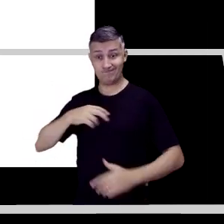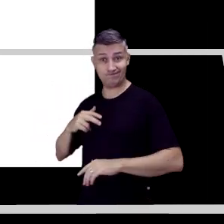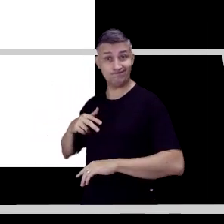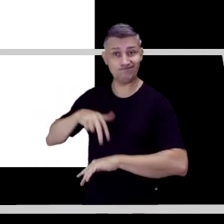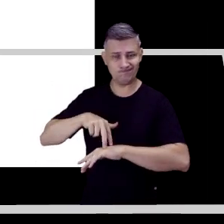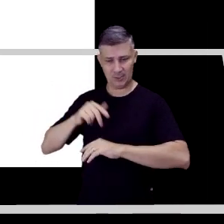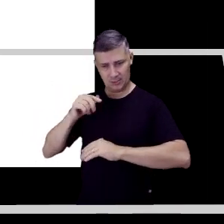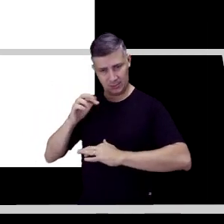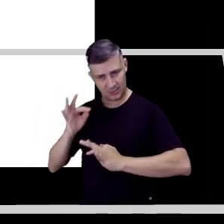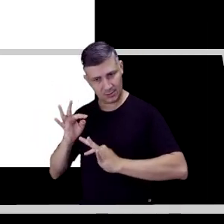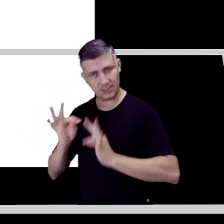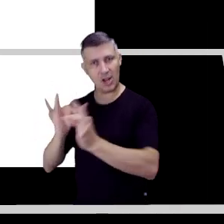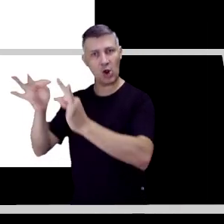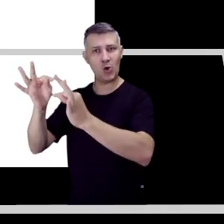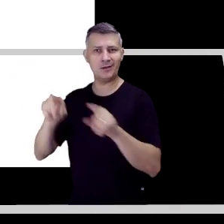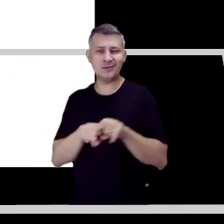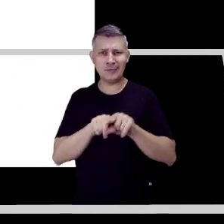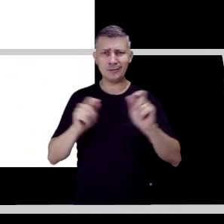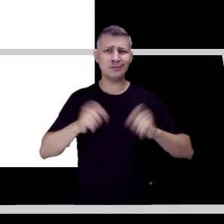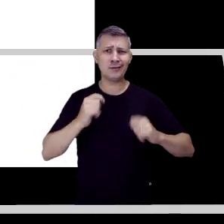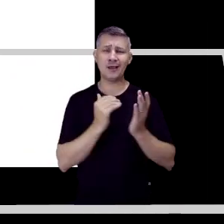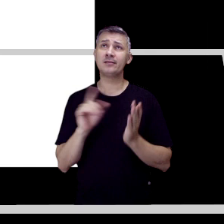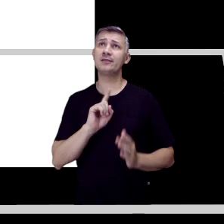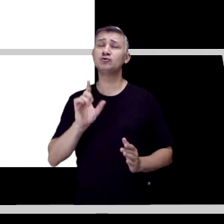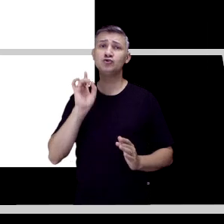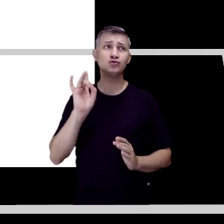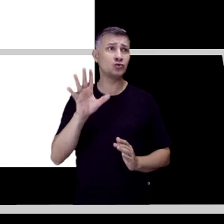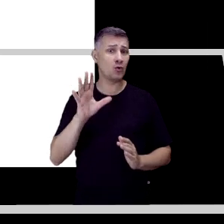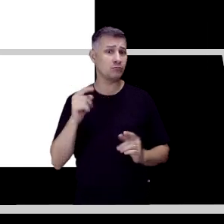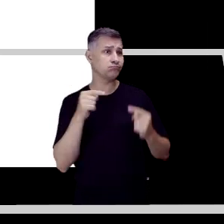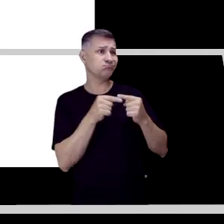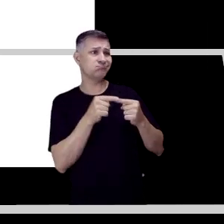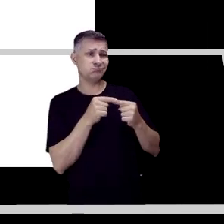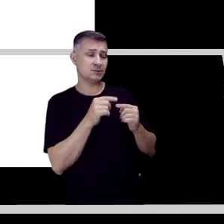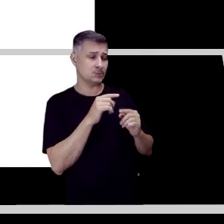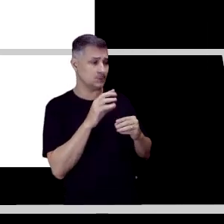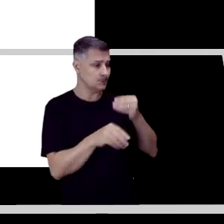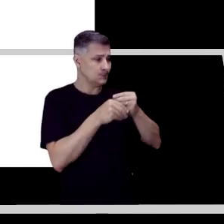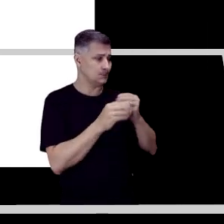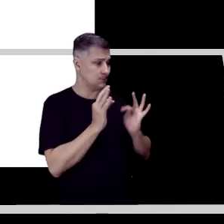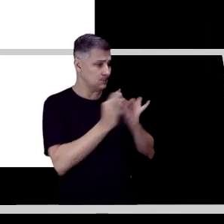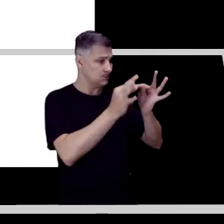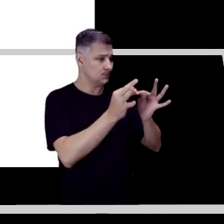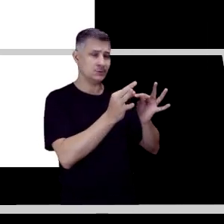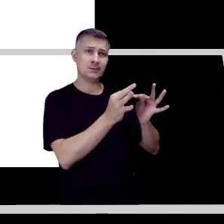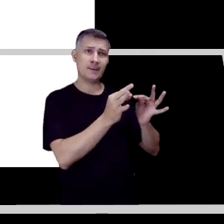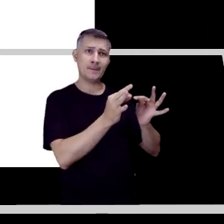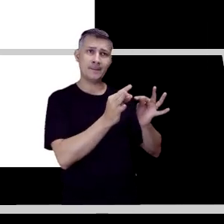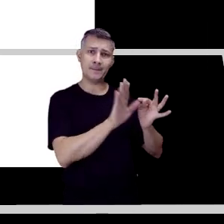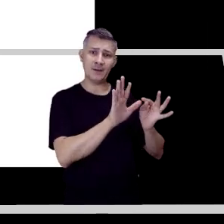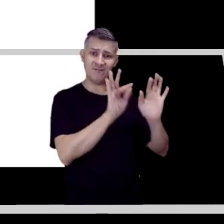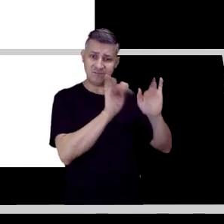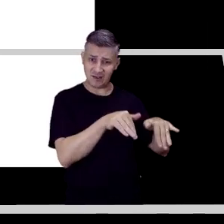atitude em relação a tecnologia que pretende ser assim não uma fetichização da tecnologia, não